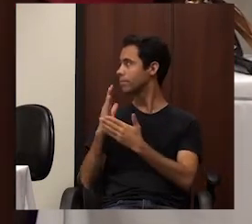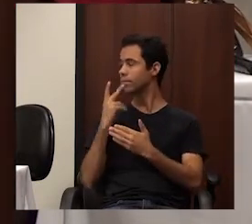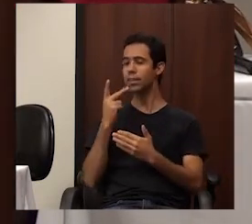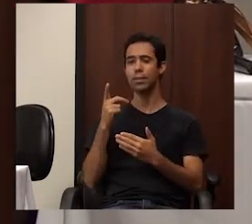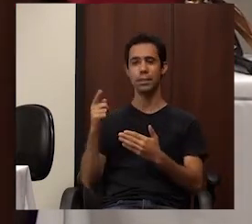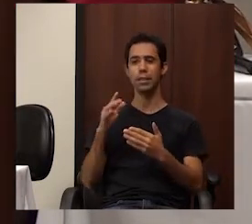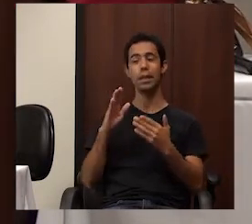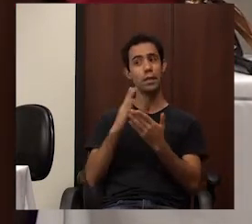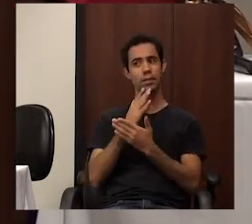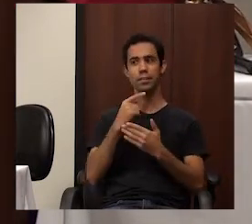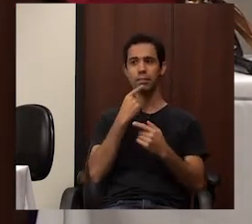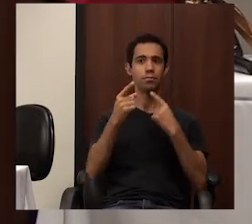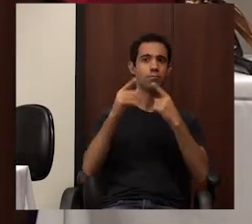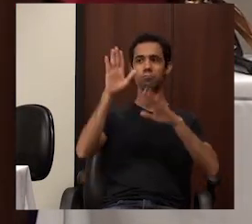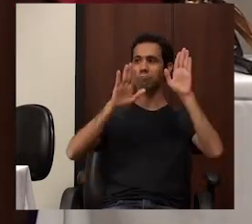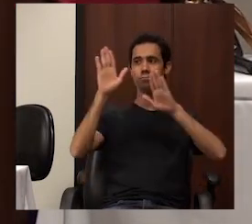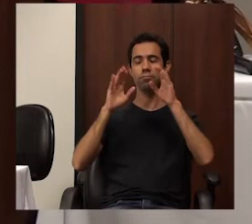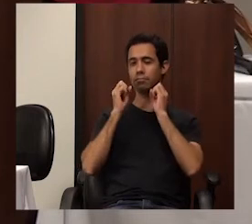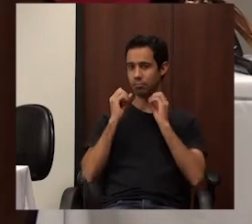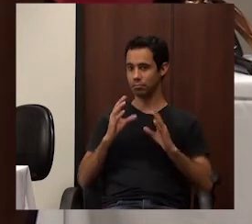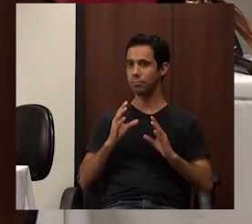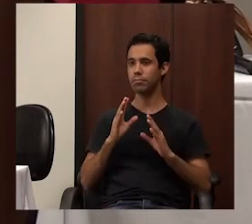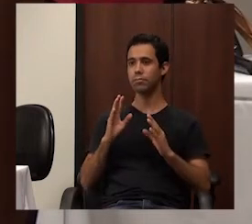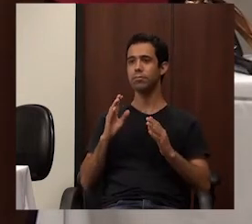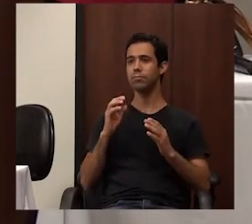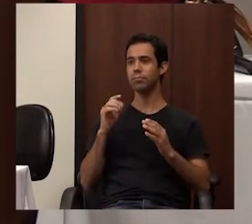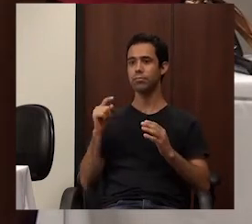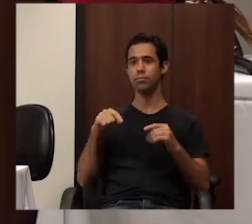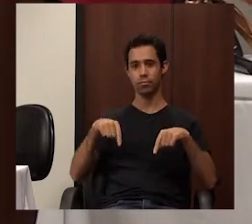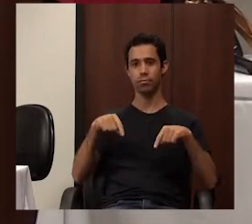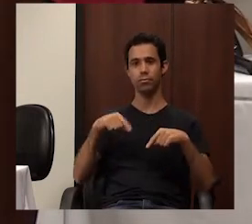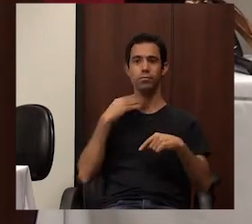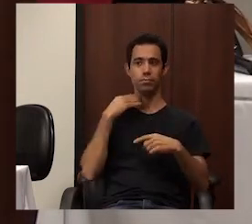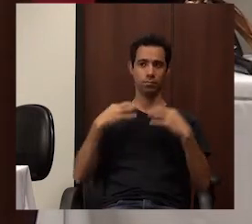Mas essa é uma perspectiva do judiciário, principalmente.